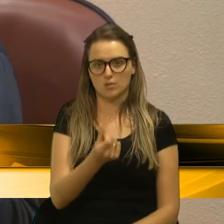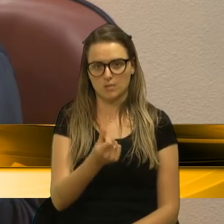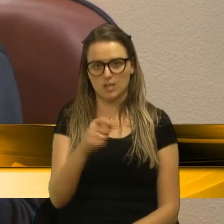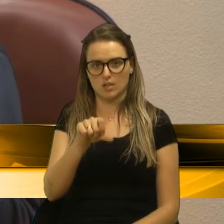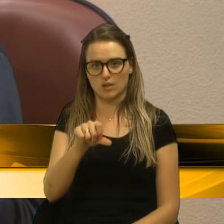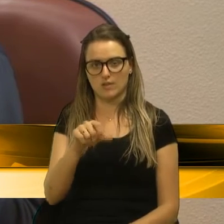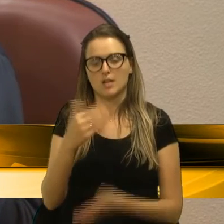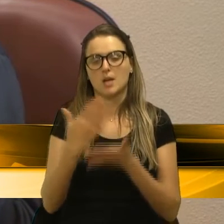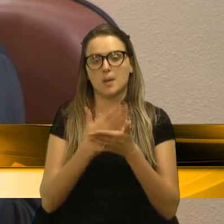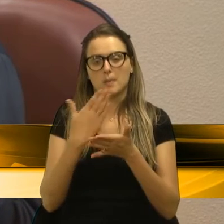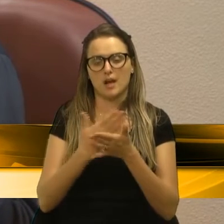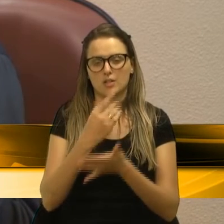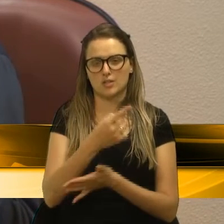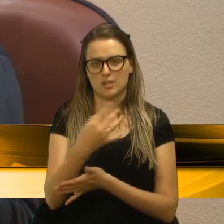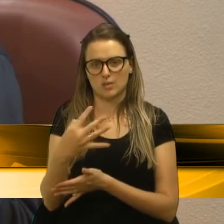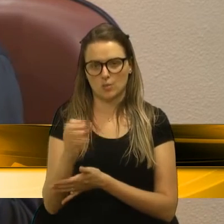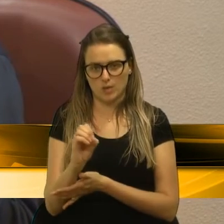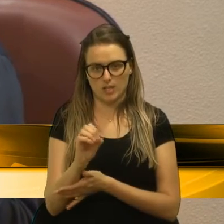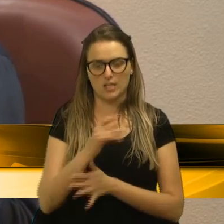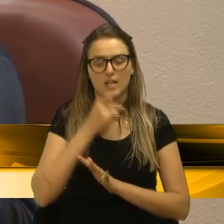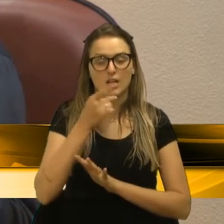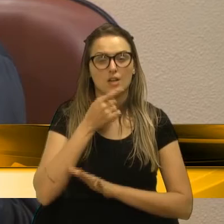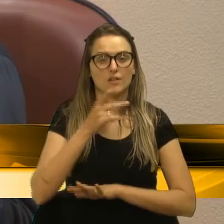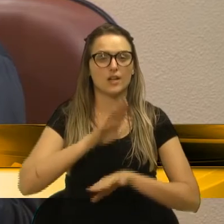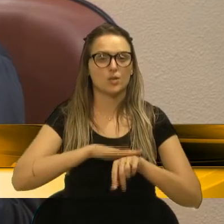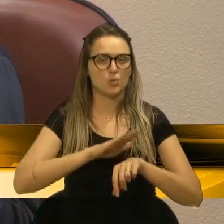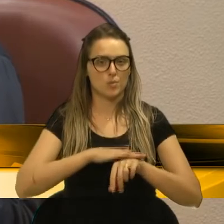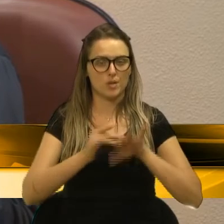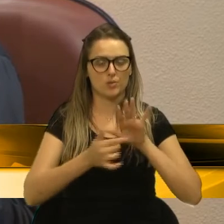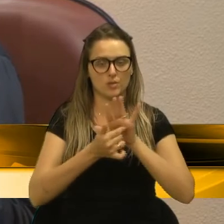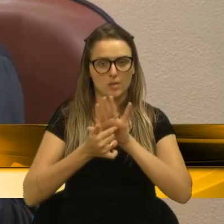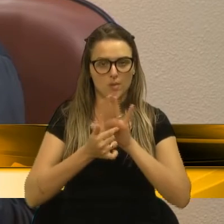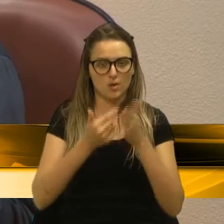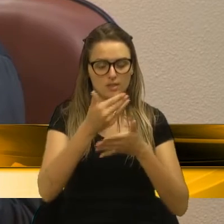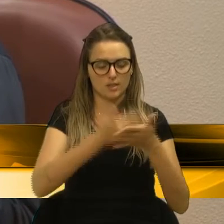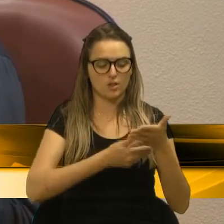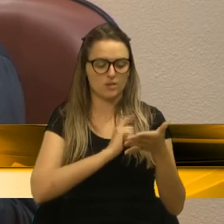página 140, determina que no momento da apresentação da